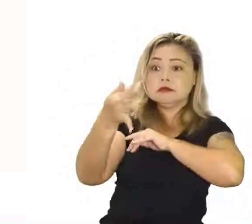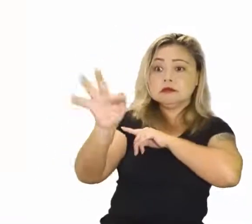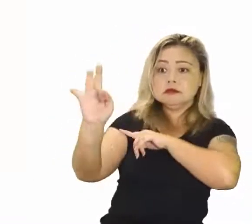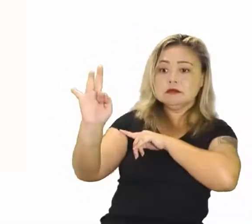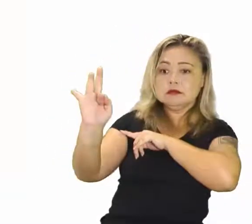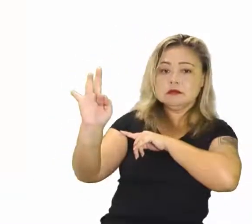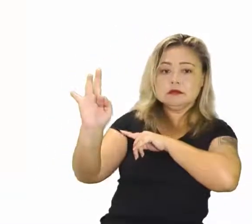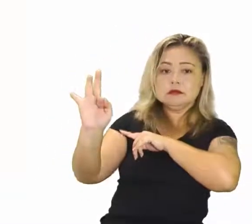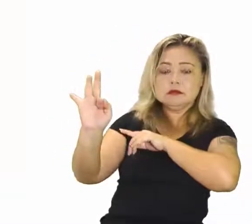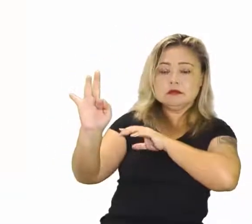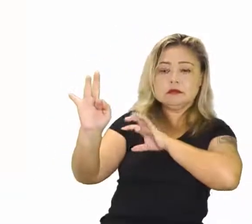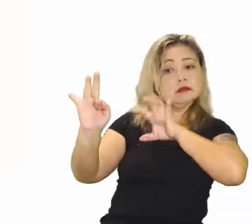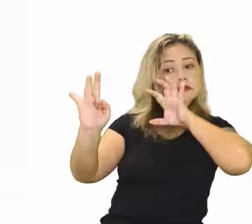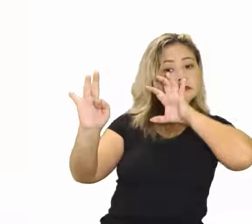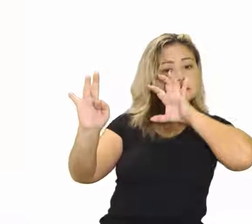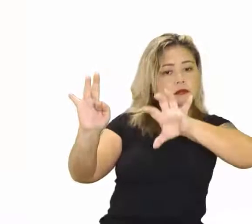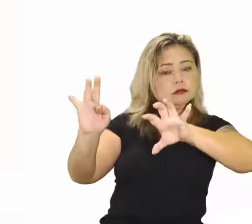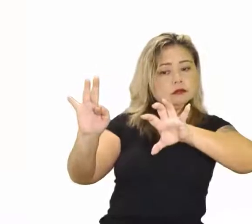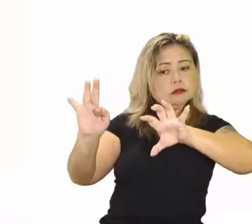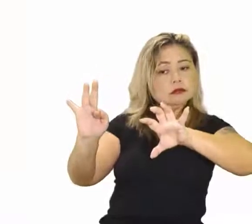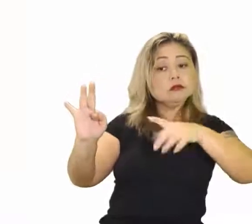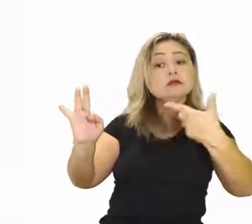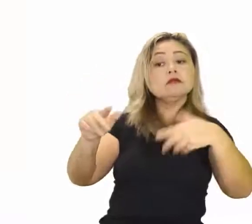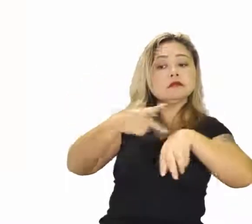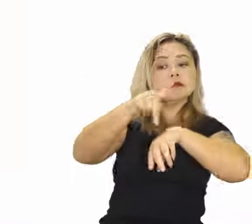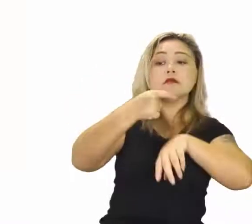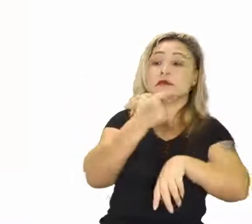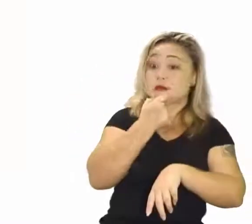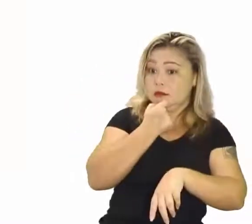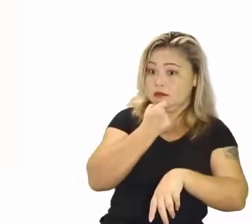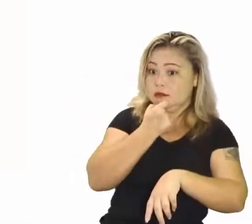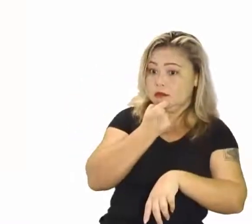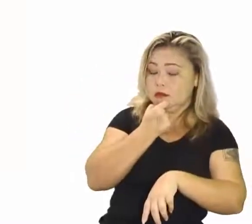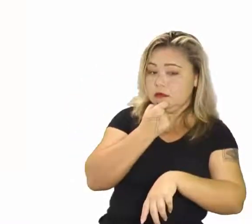francês, o setor britânico.